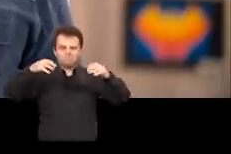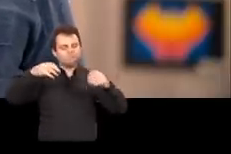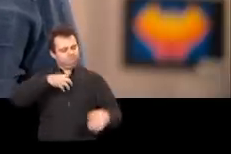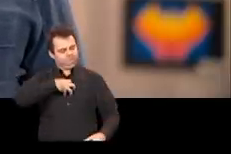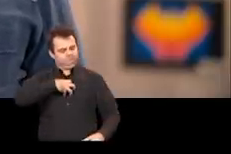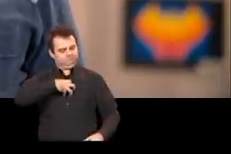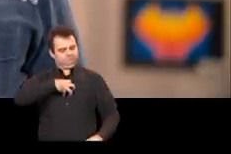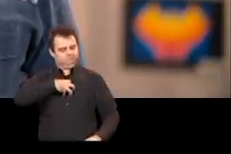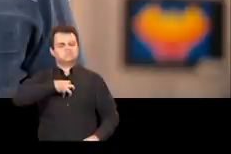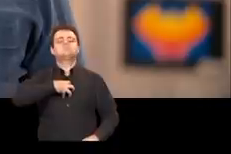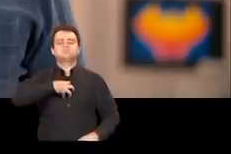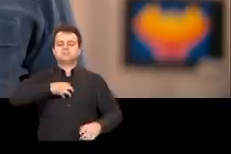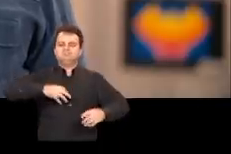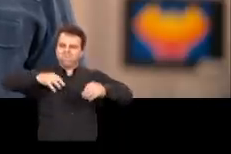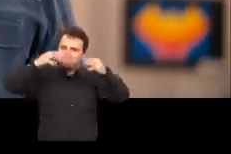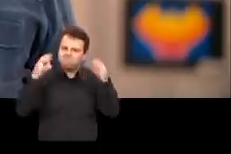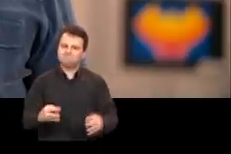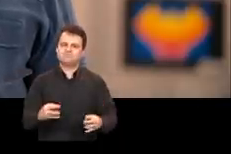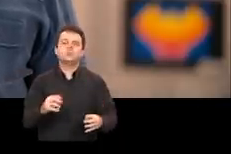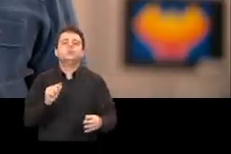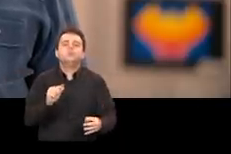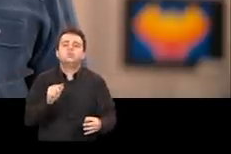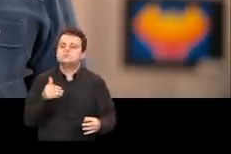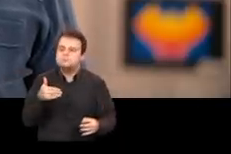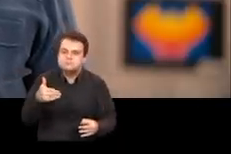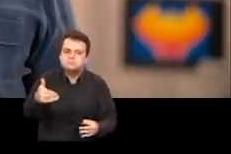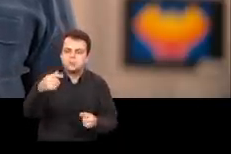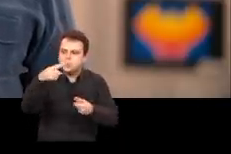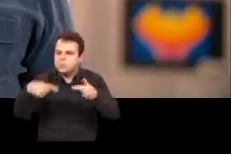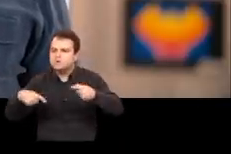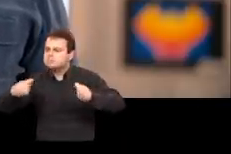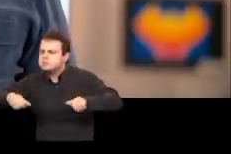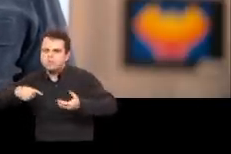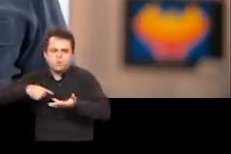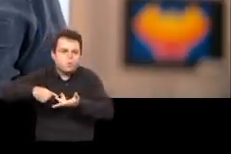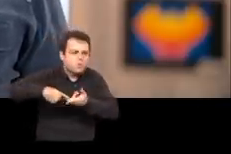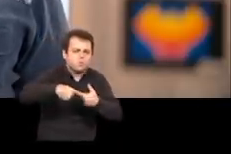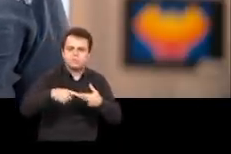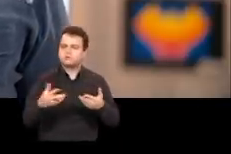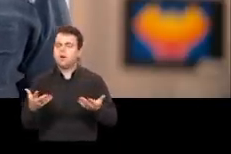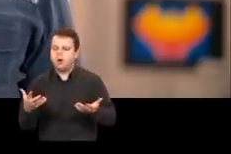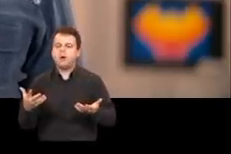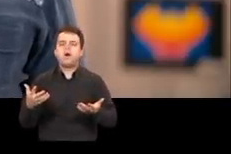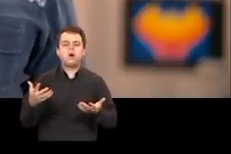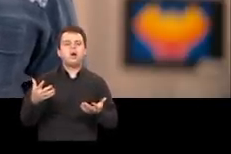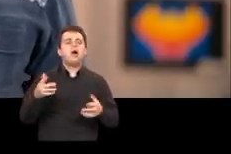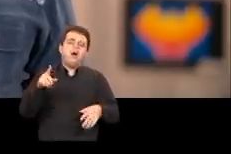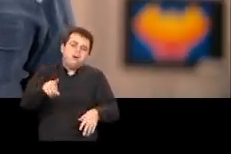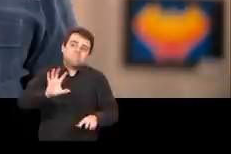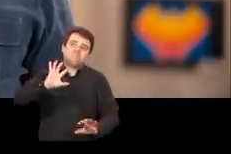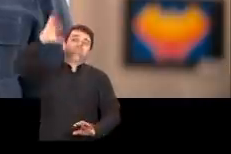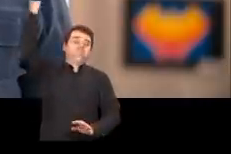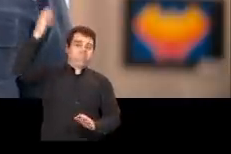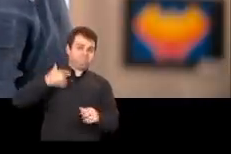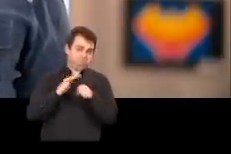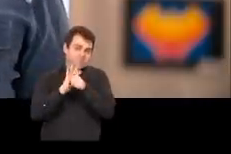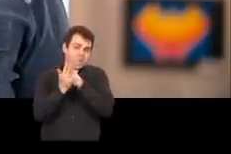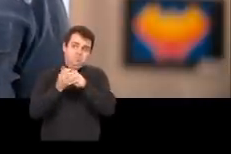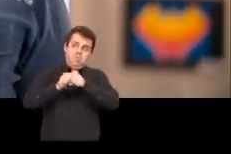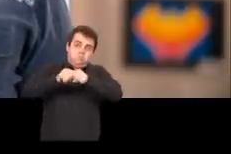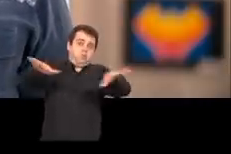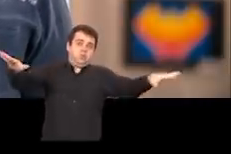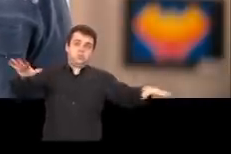que constatarmos ao final deste momento, que foi imposto por uma situação